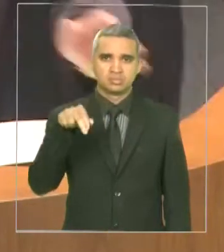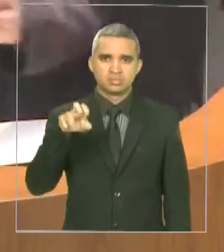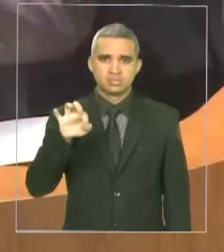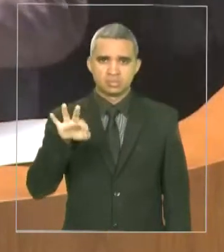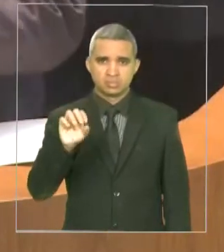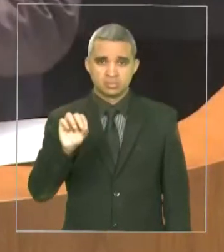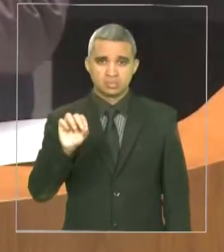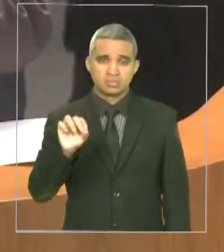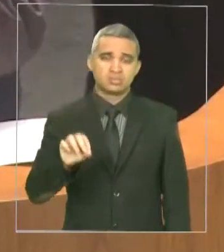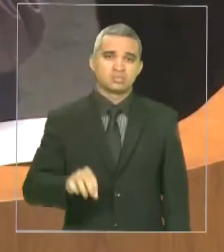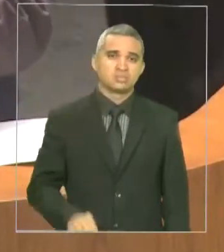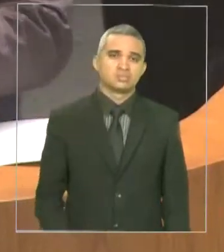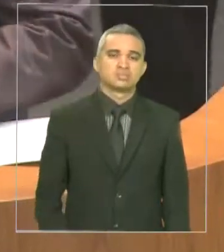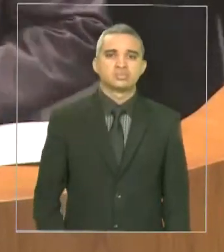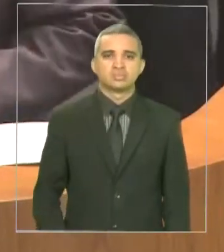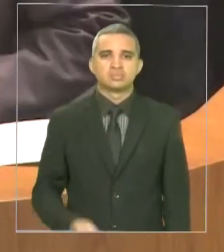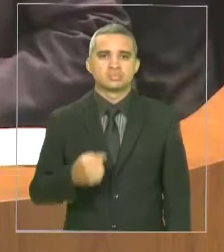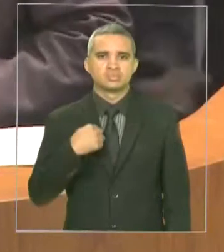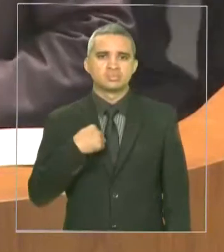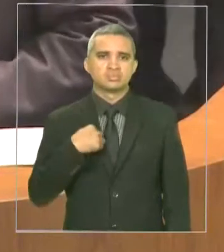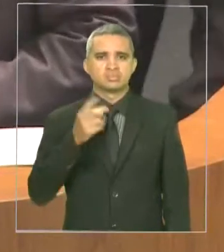que eu sempre admirei